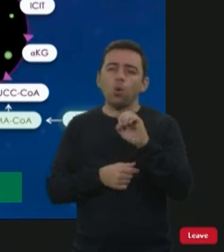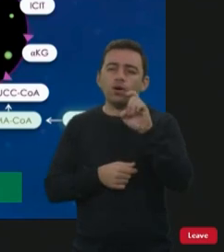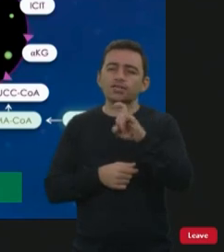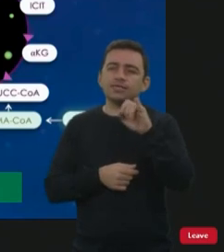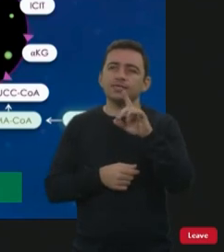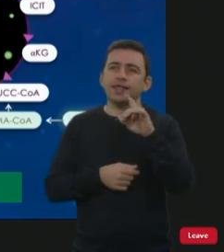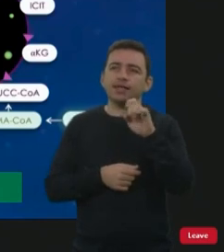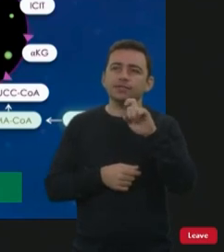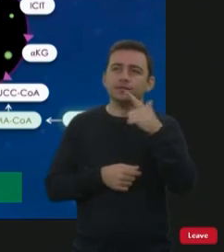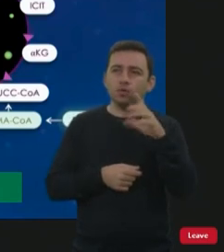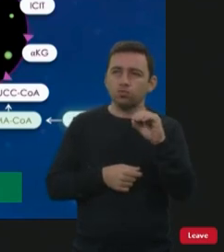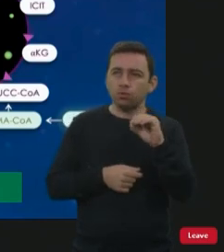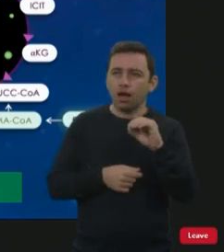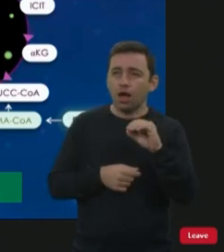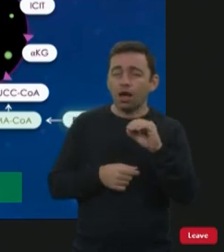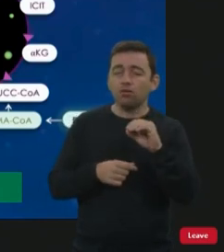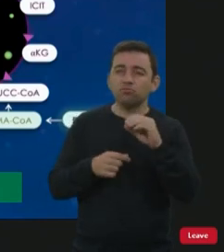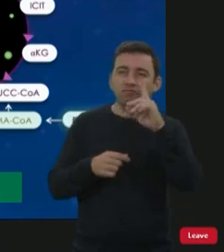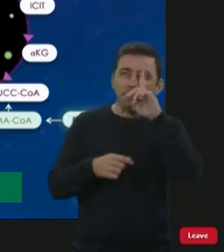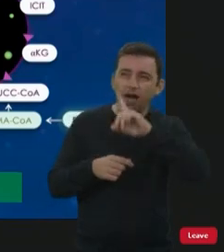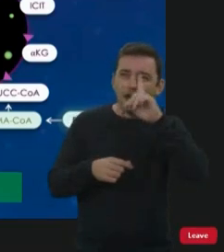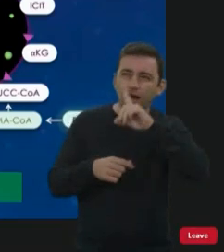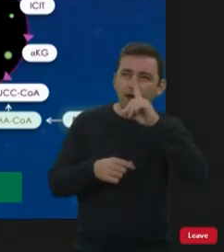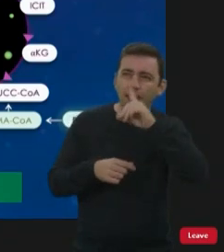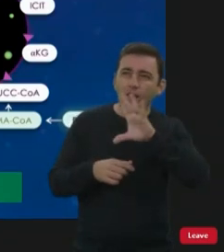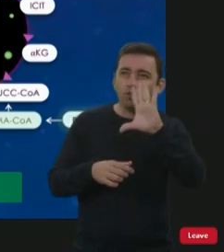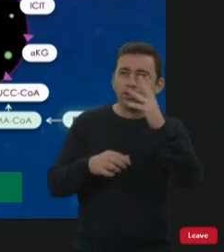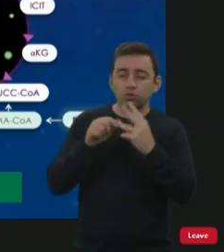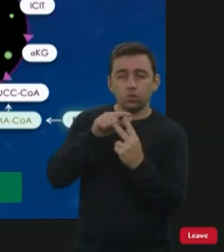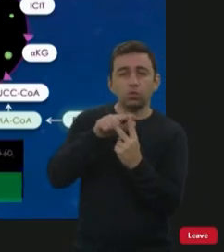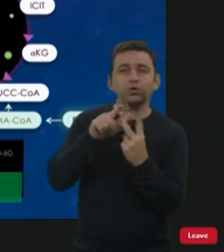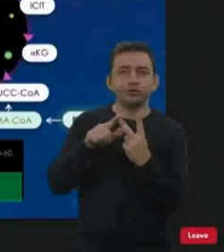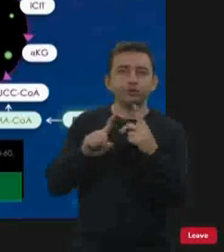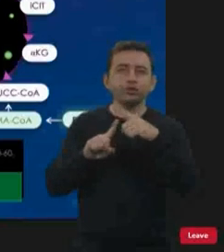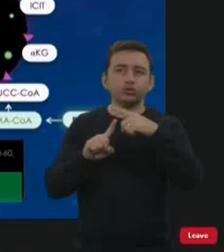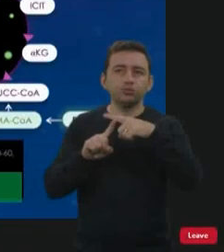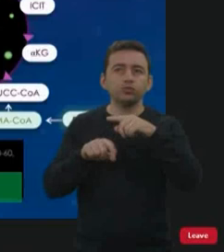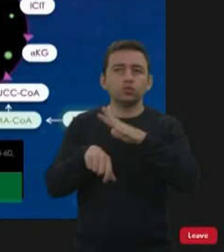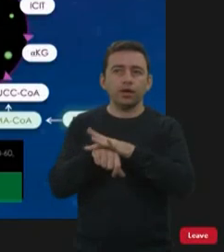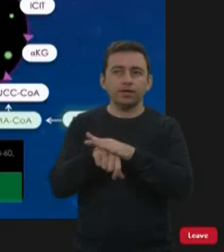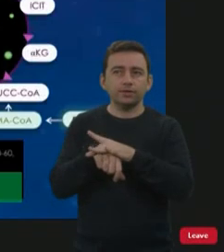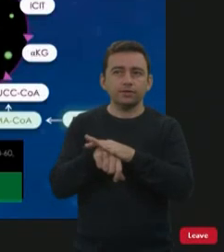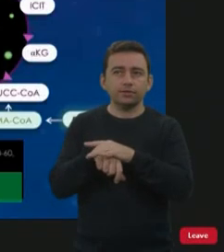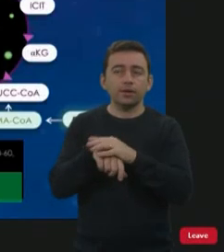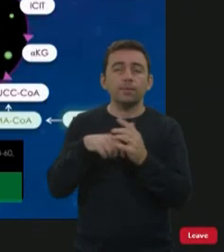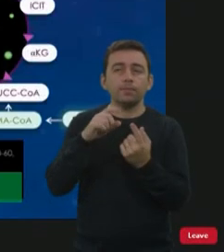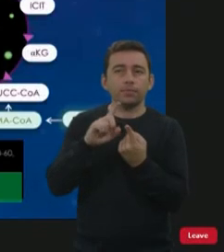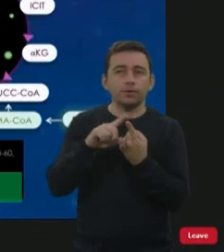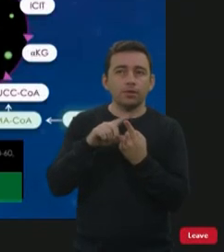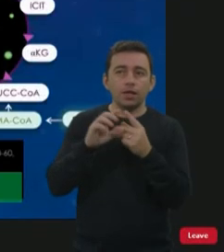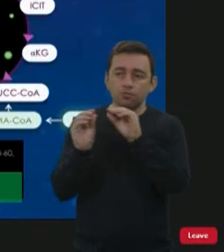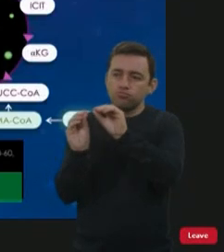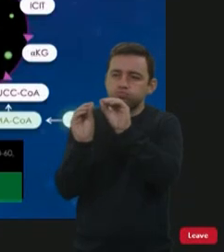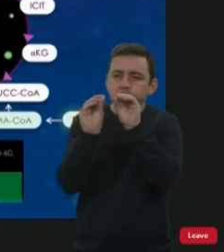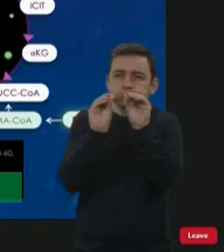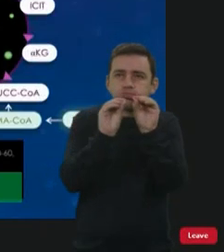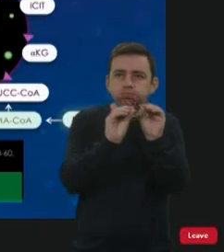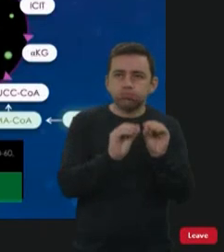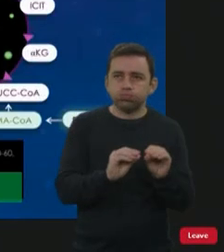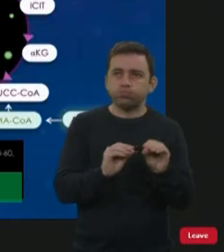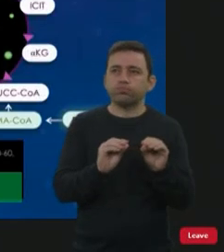nos defeitos de beta-oxidação, a gente tem esses dois tipos de doença. Quando o defeito está no transporte, né, que